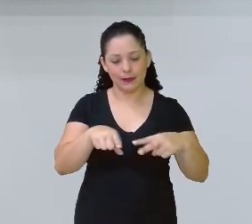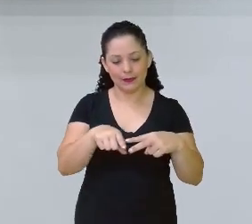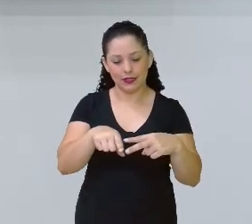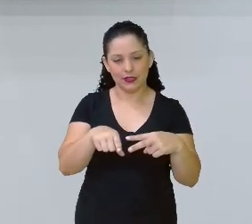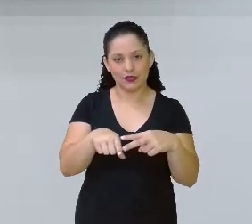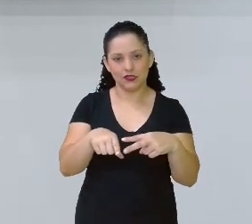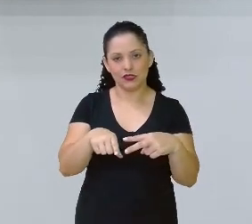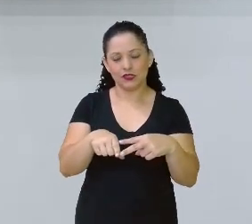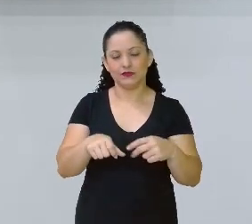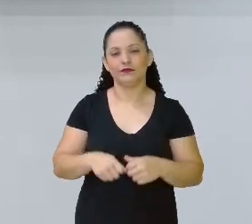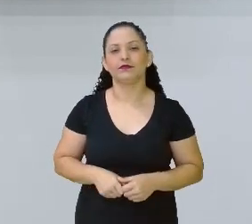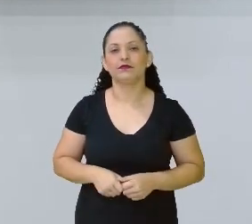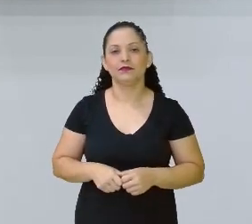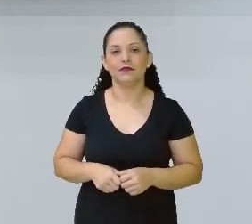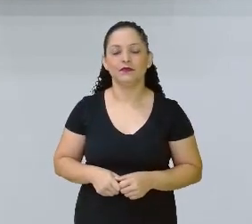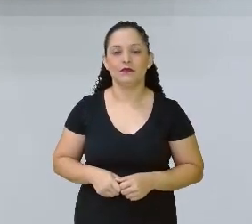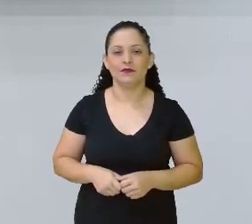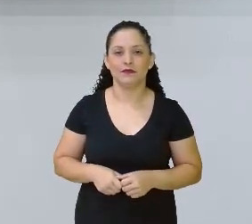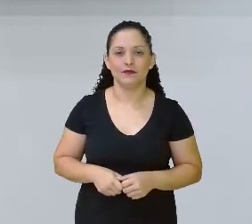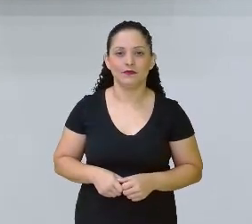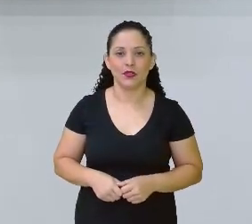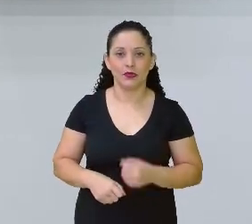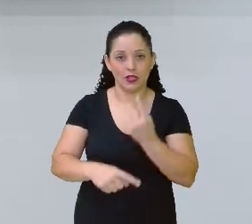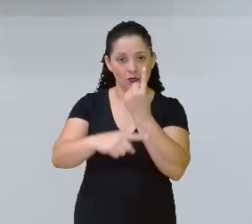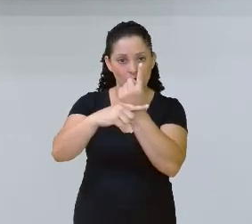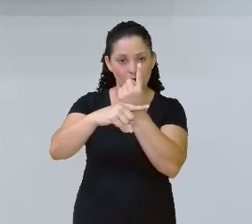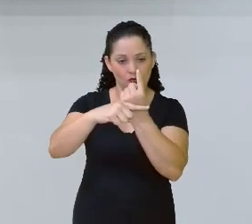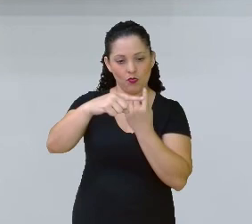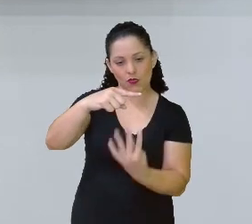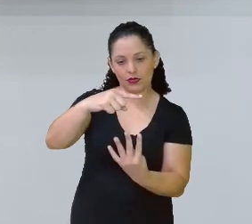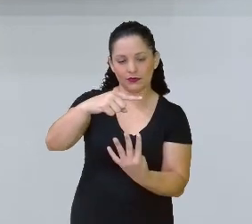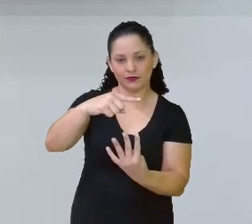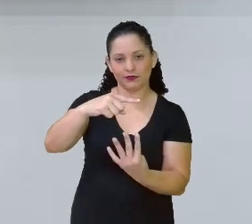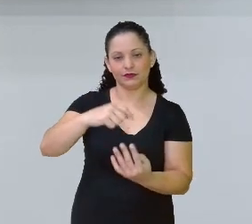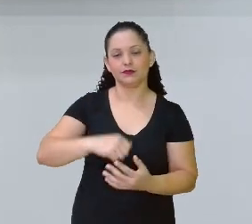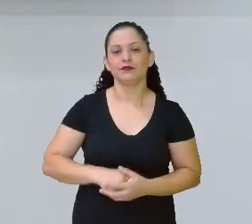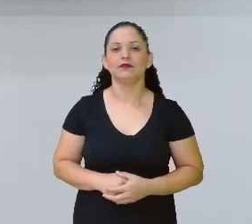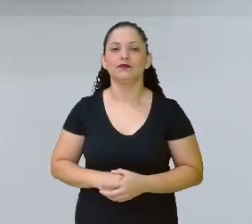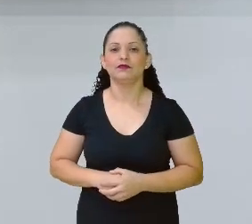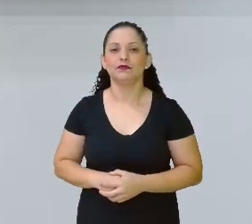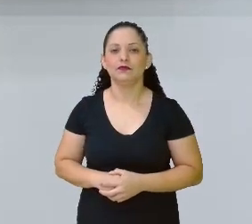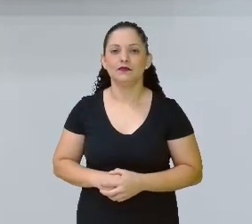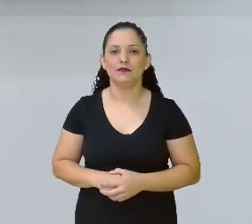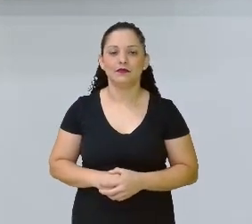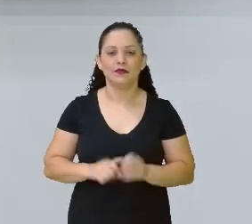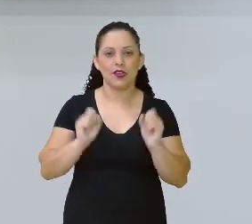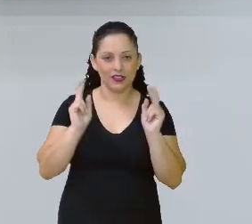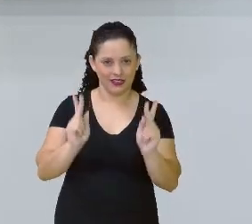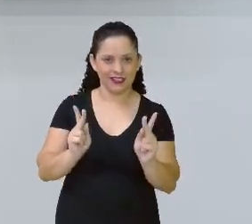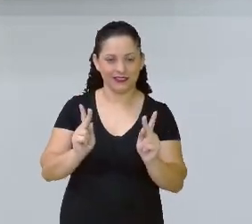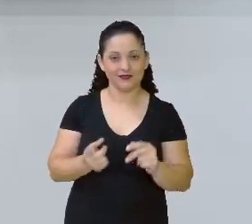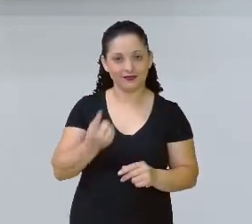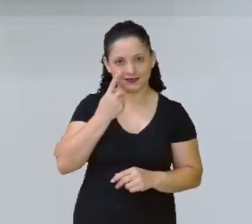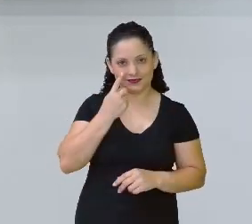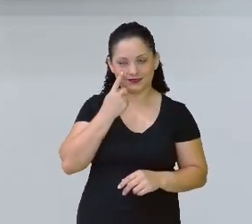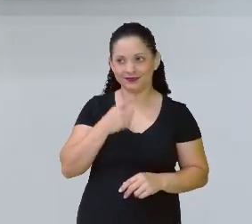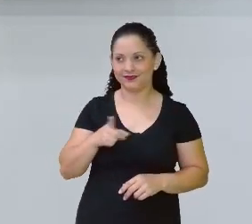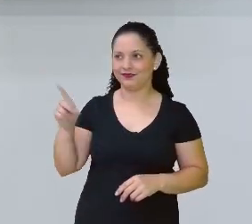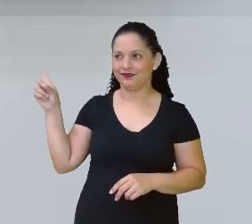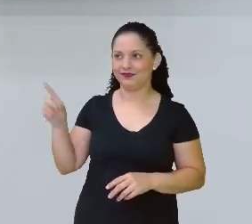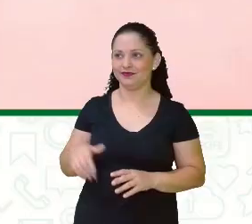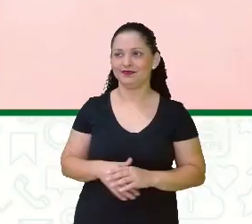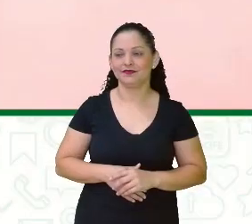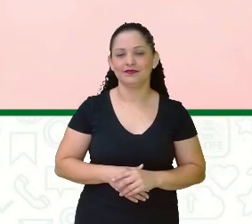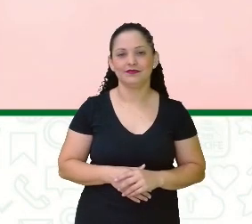tenho 4 de 1/4, certo? Ok? Vamos ver agora. Olha